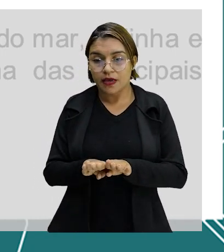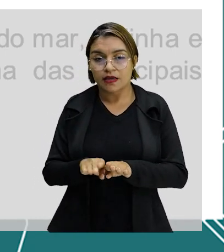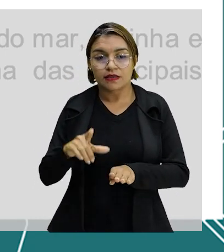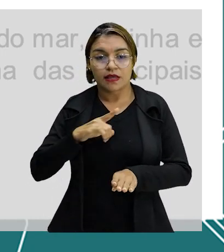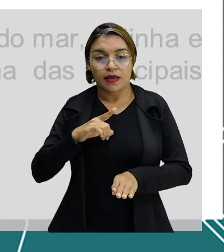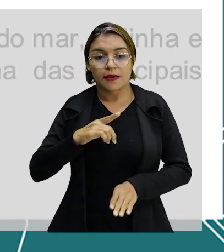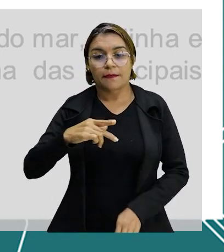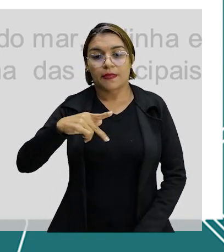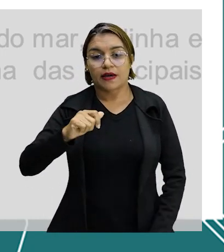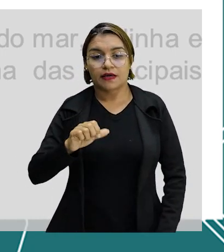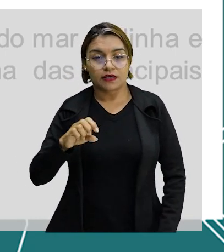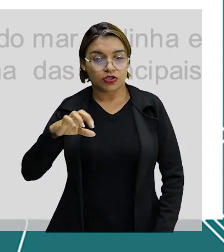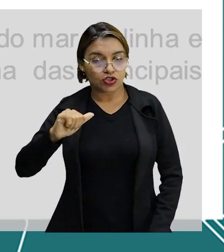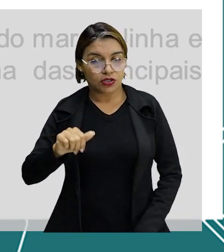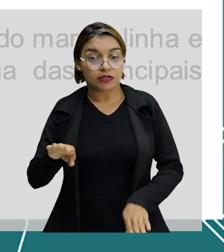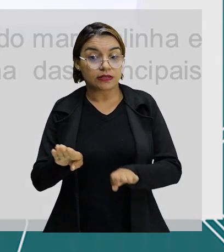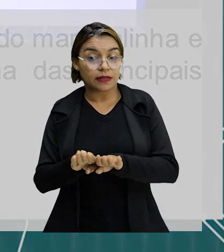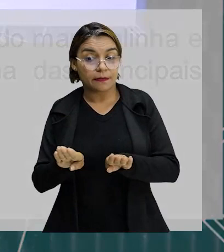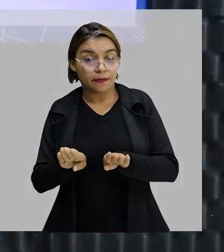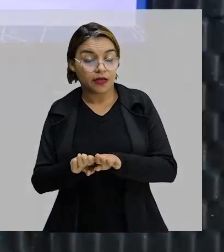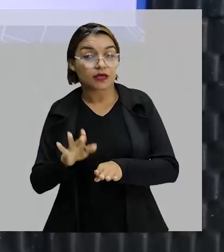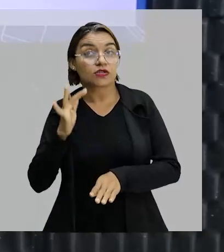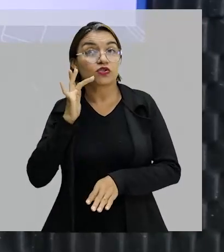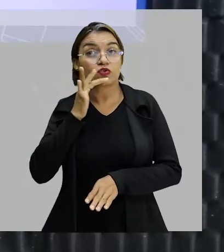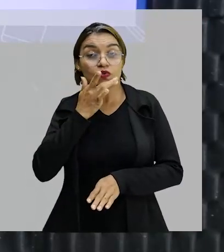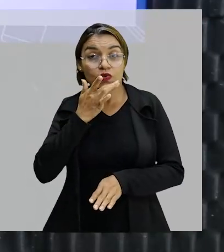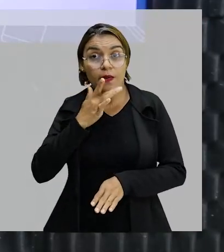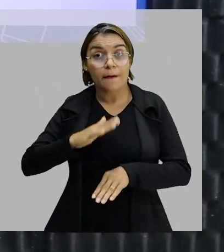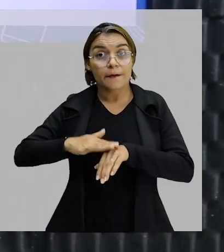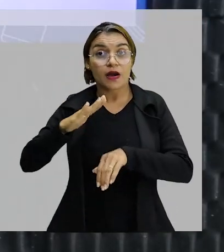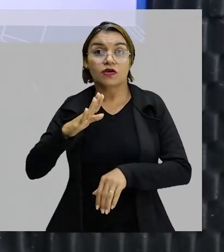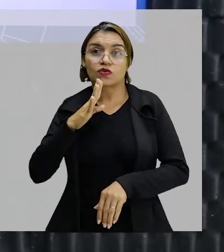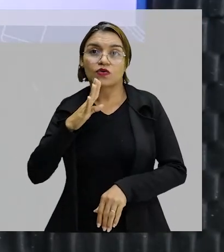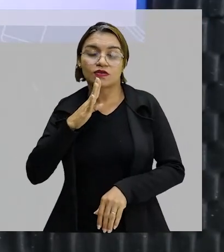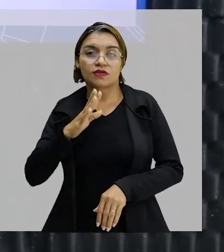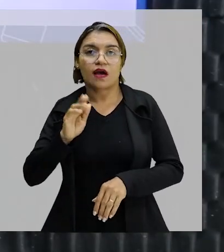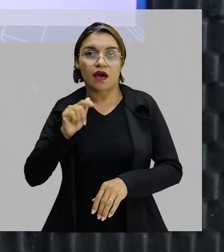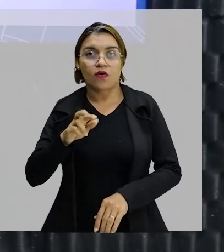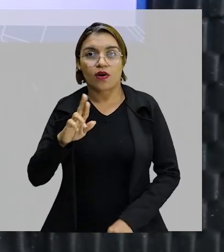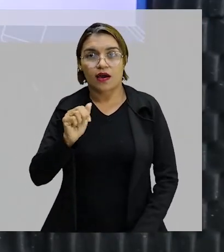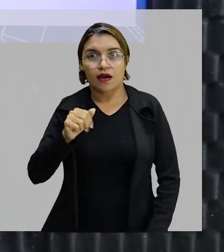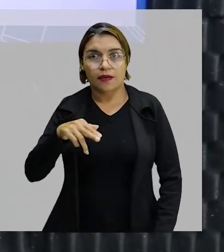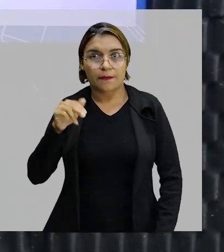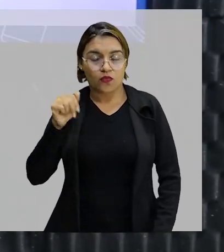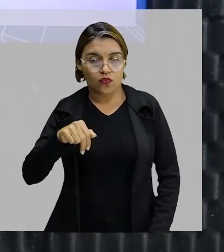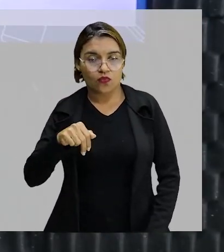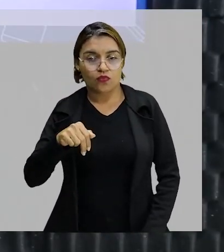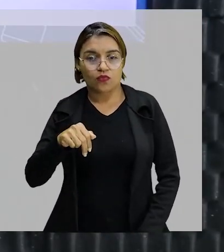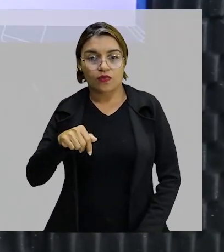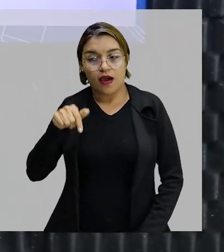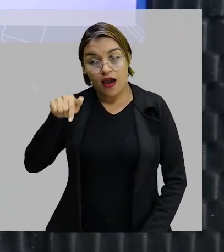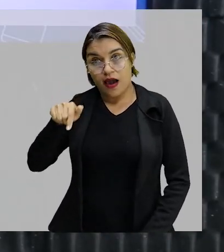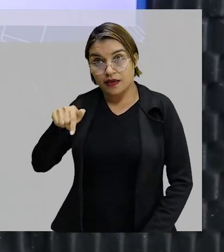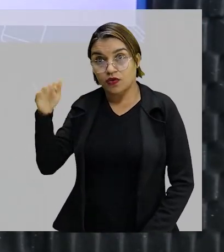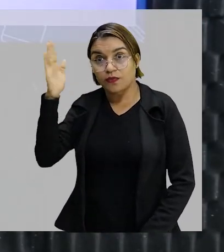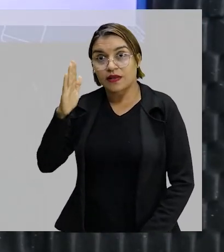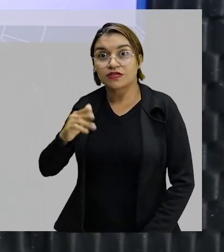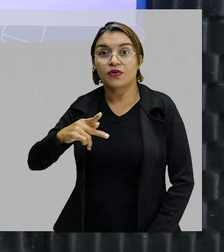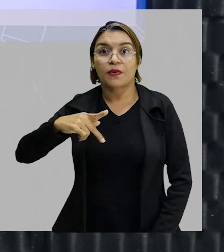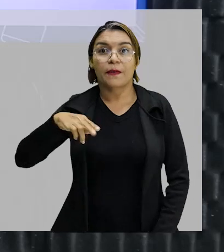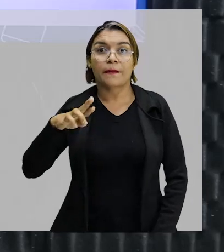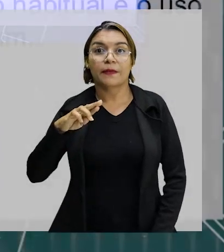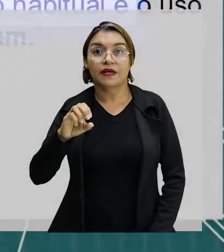e a iguaria, né, mais conhecida é o jamón, tá, que é o